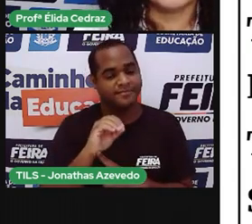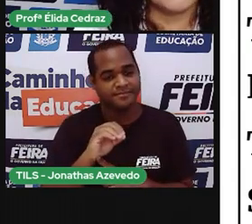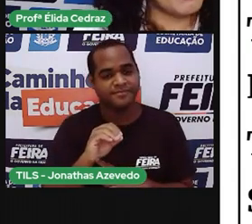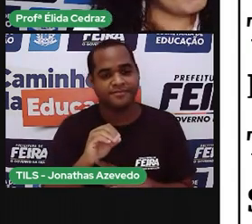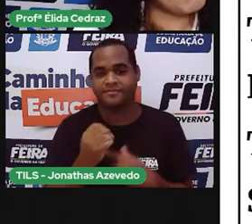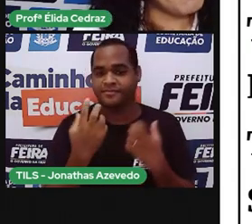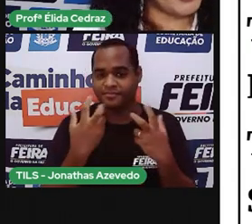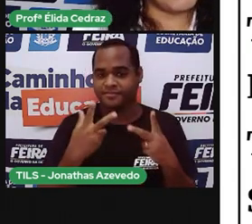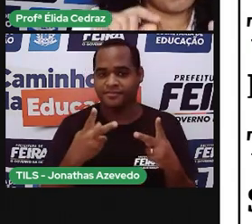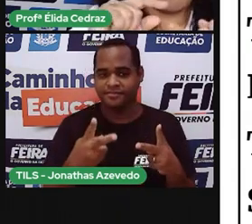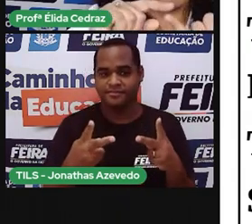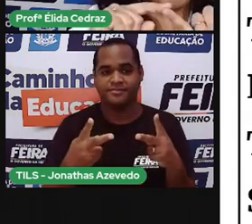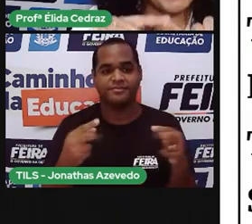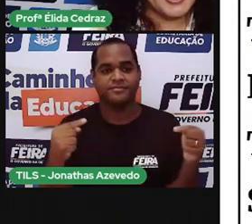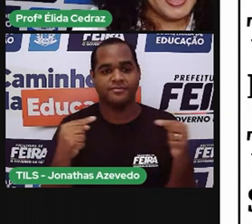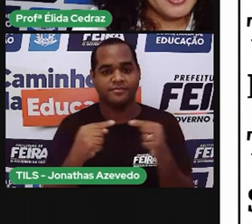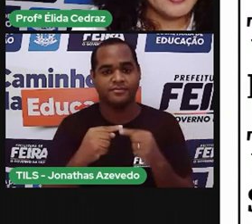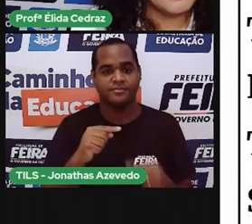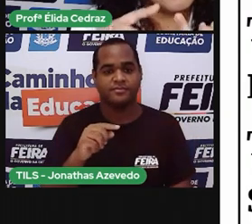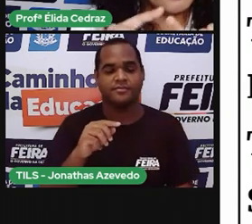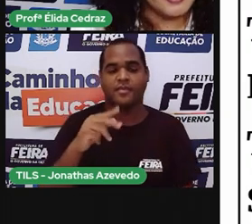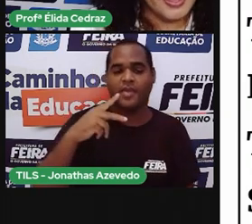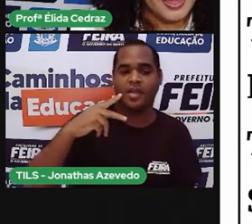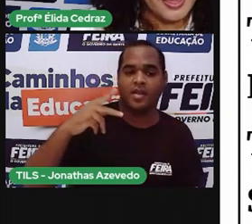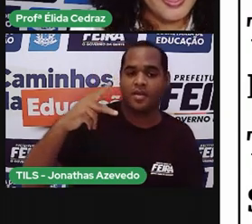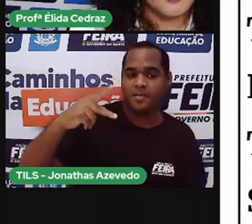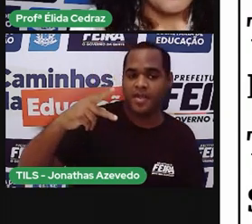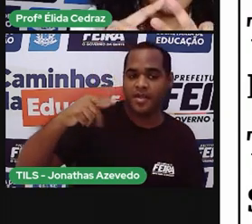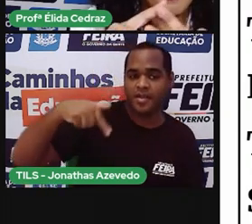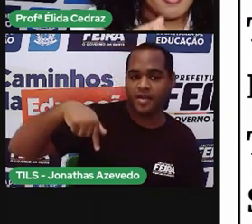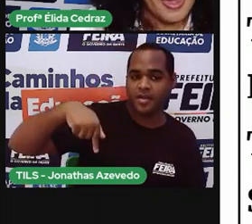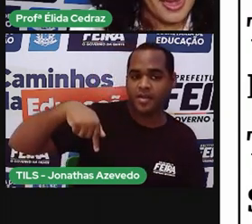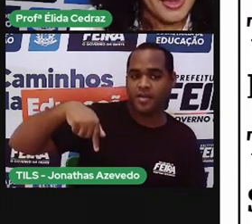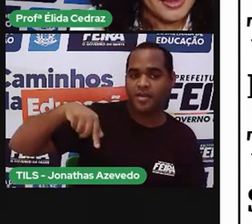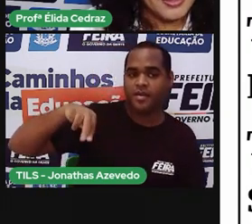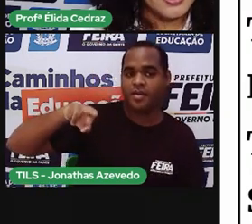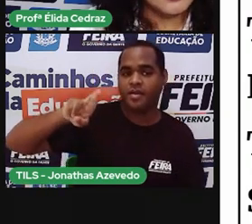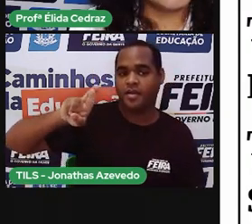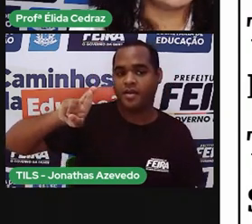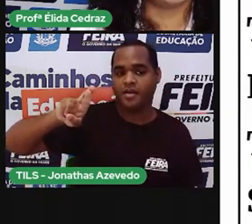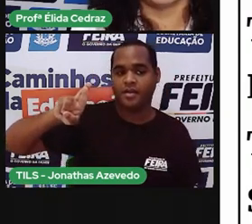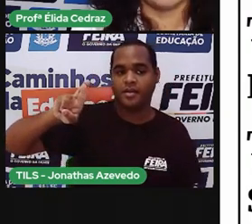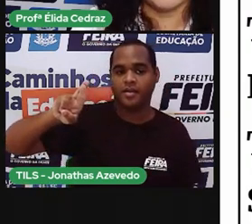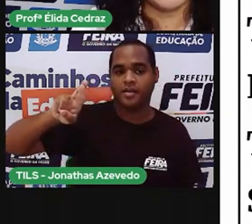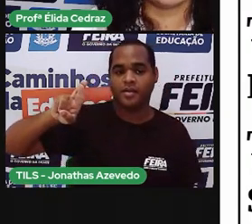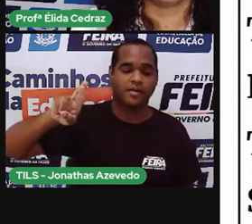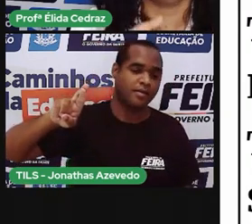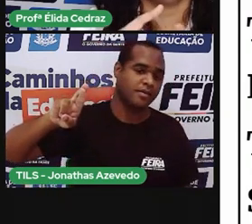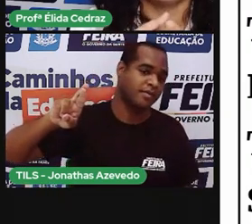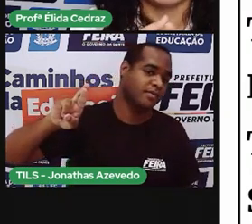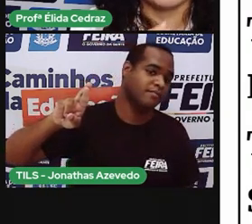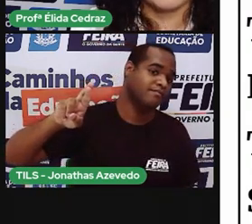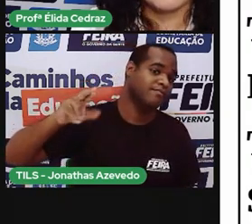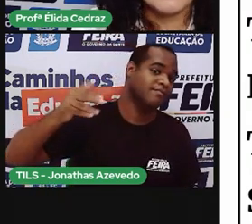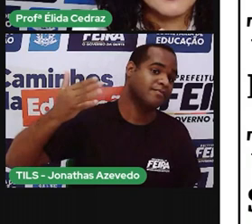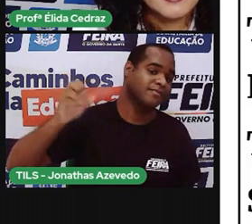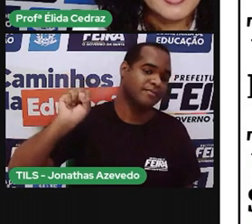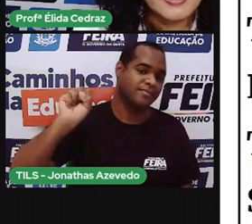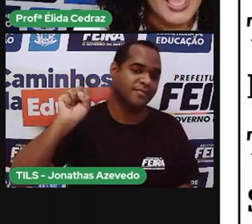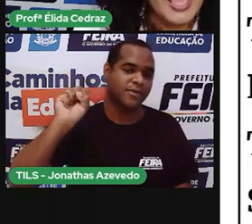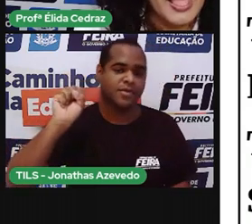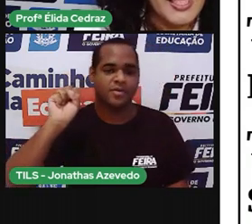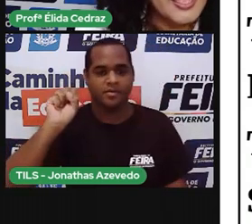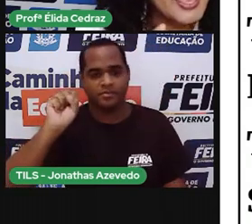vamos continuar o alfabeto p q r e agora letra